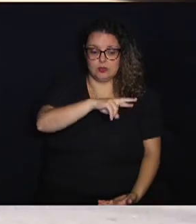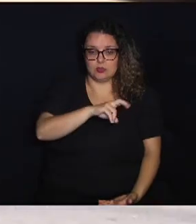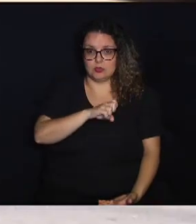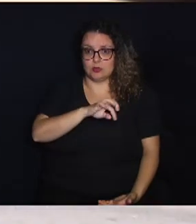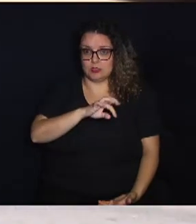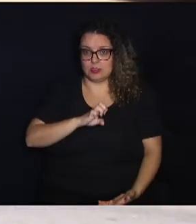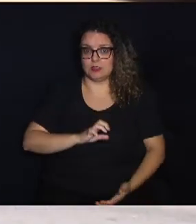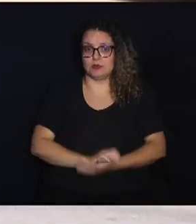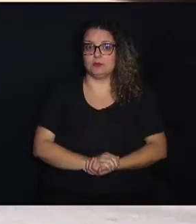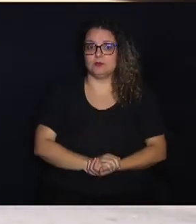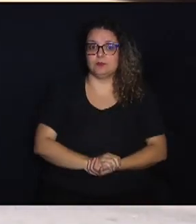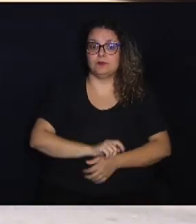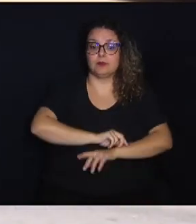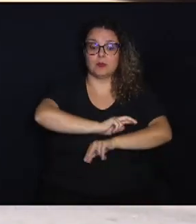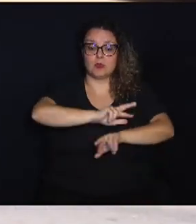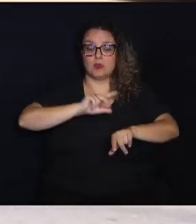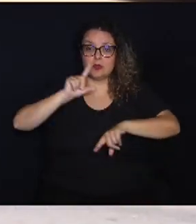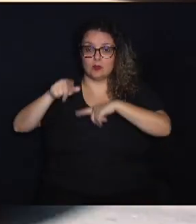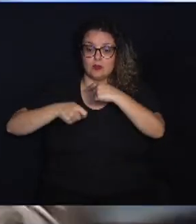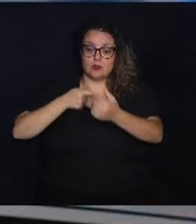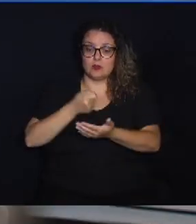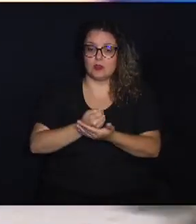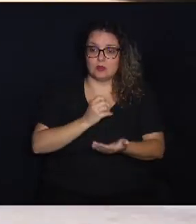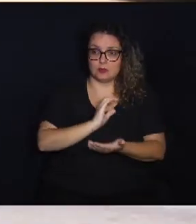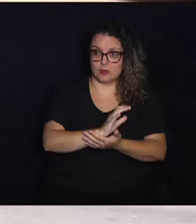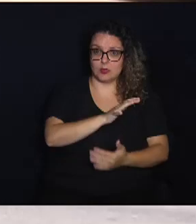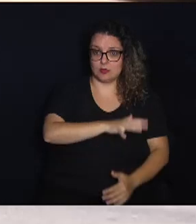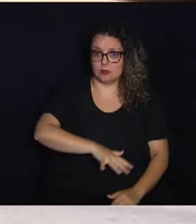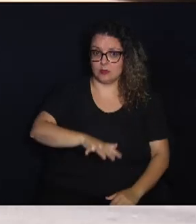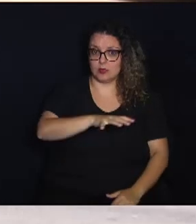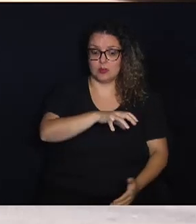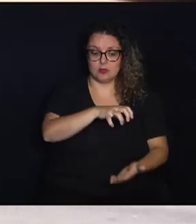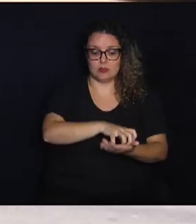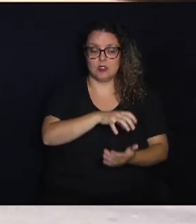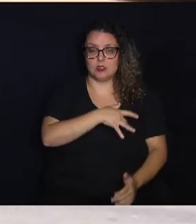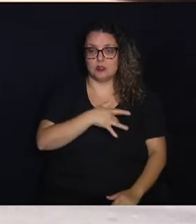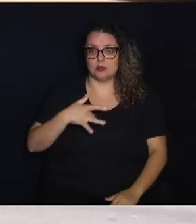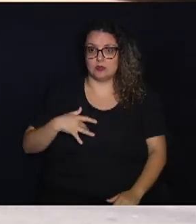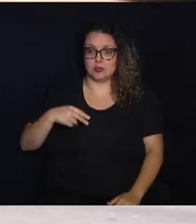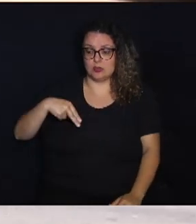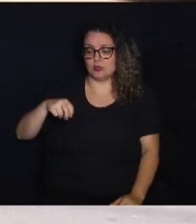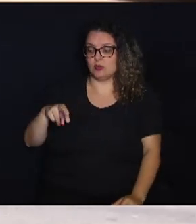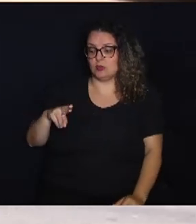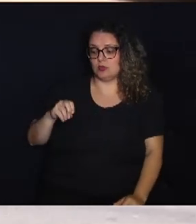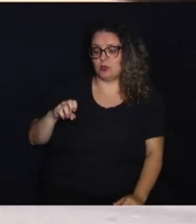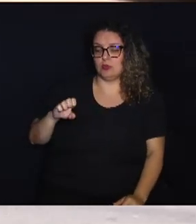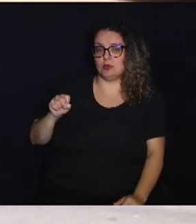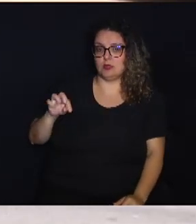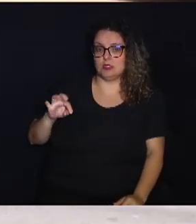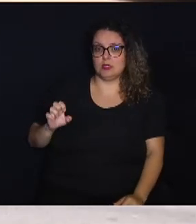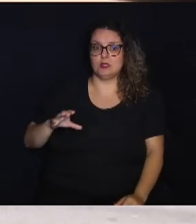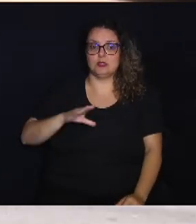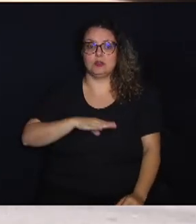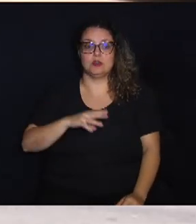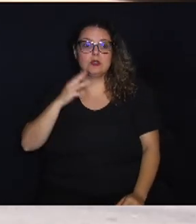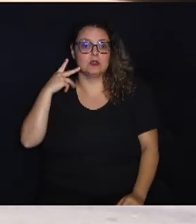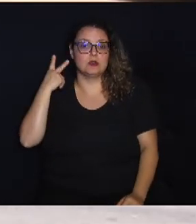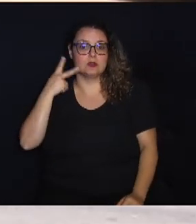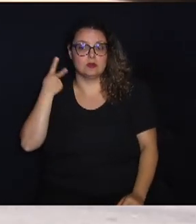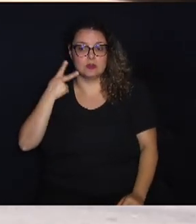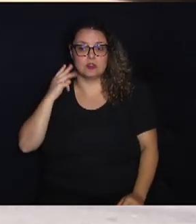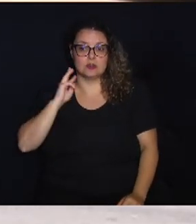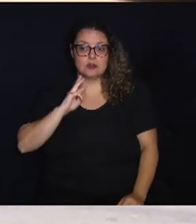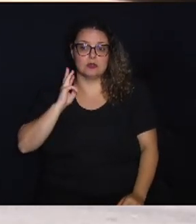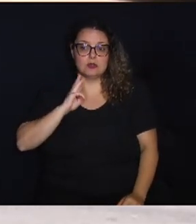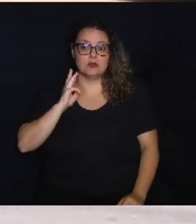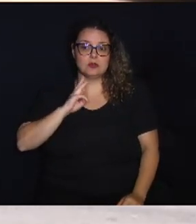cidade. Dentre as emendas impositivas destinadas para os centros de saúde da região noroeste da cidade, Cecílio Santos concedeu